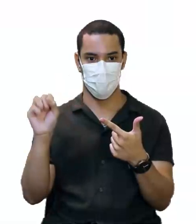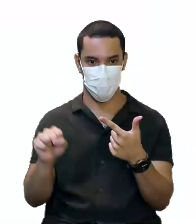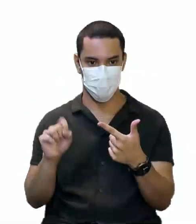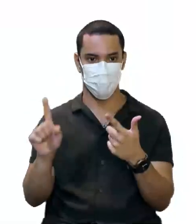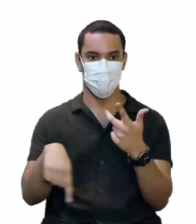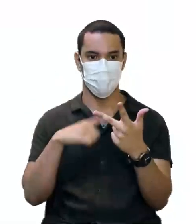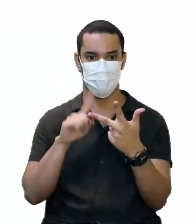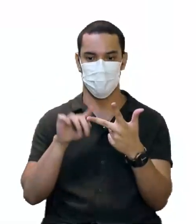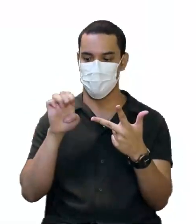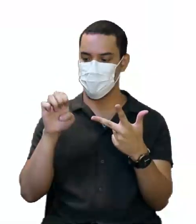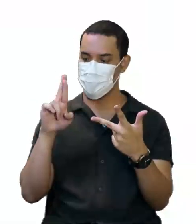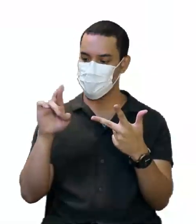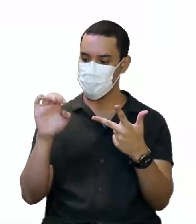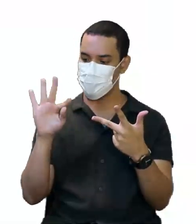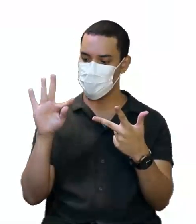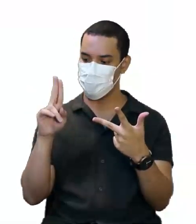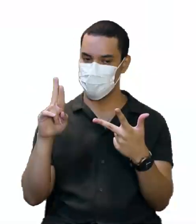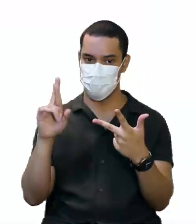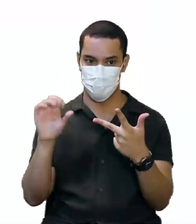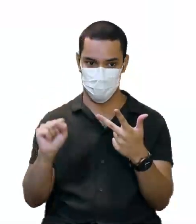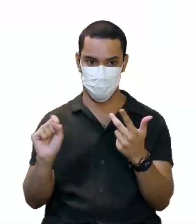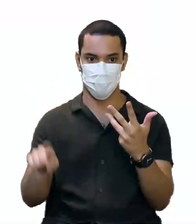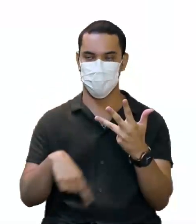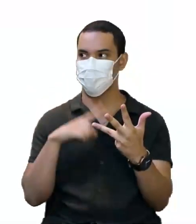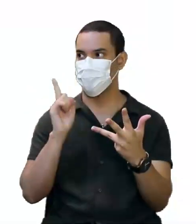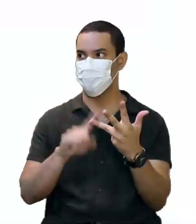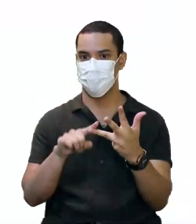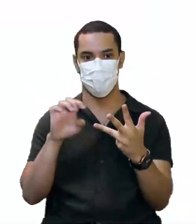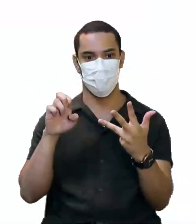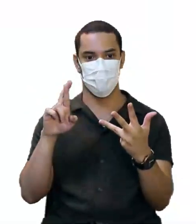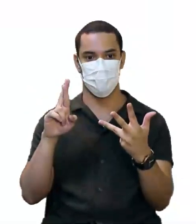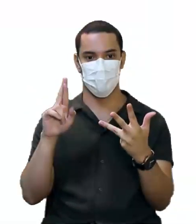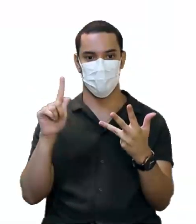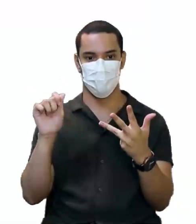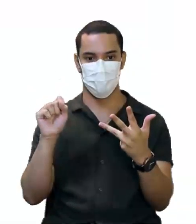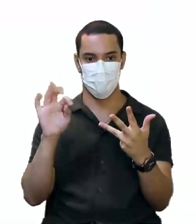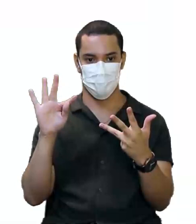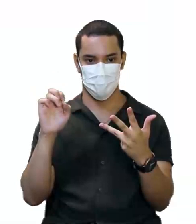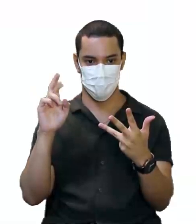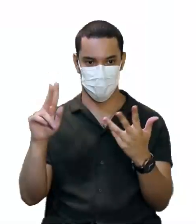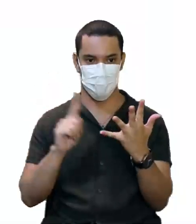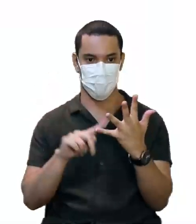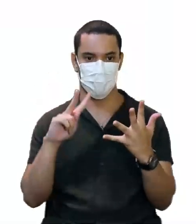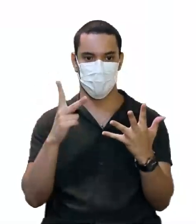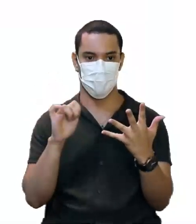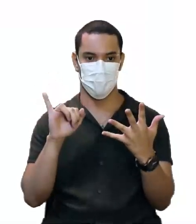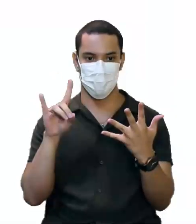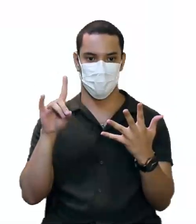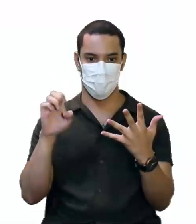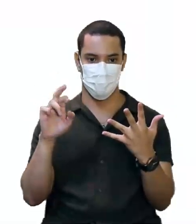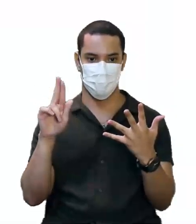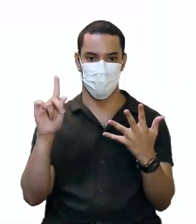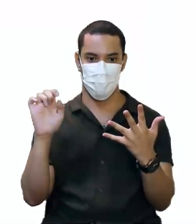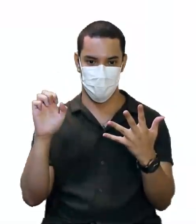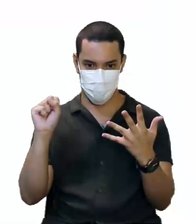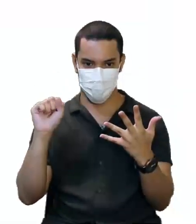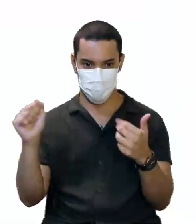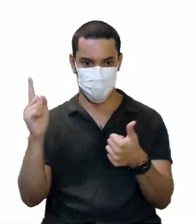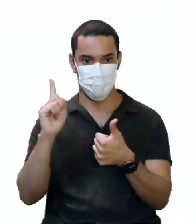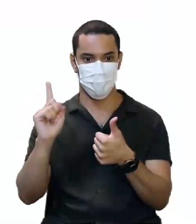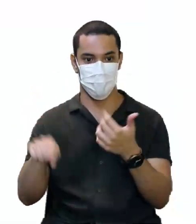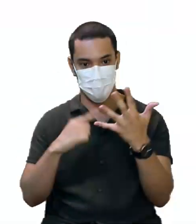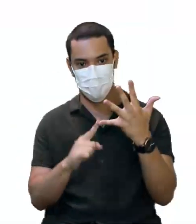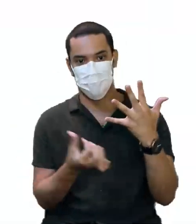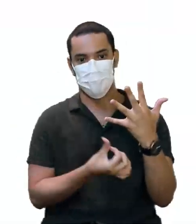habilis, Homo erectus, Homo ergaster, Homo heidelbergensis e o